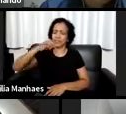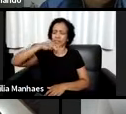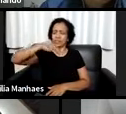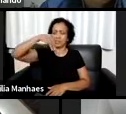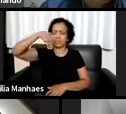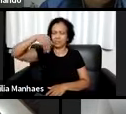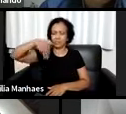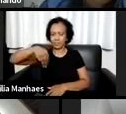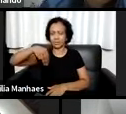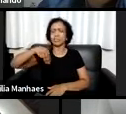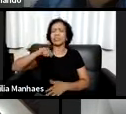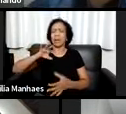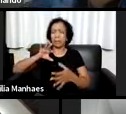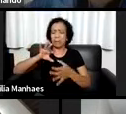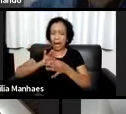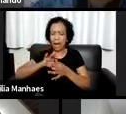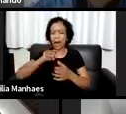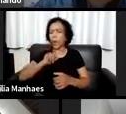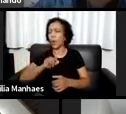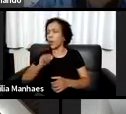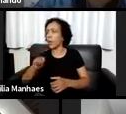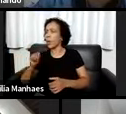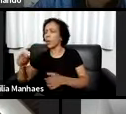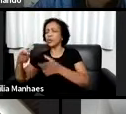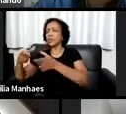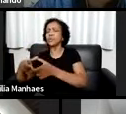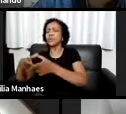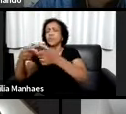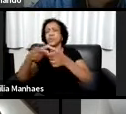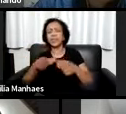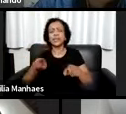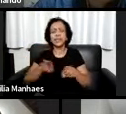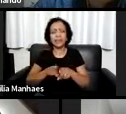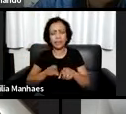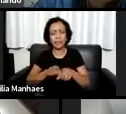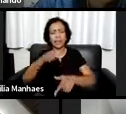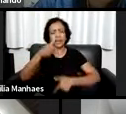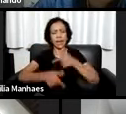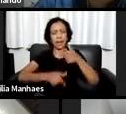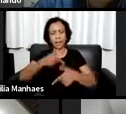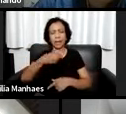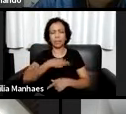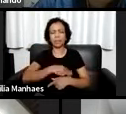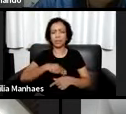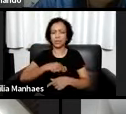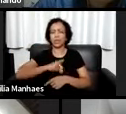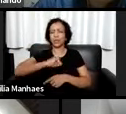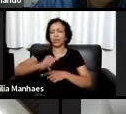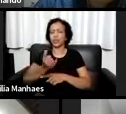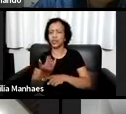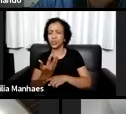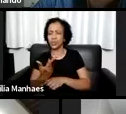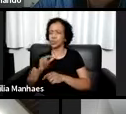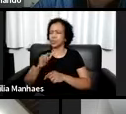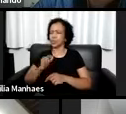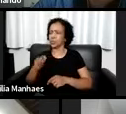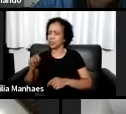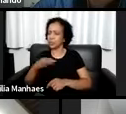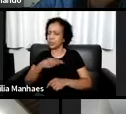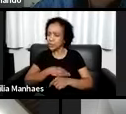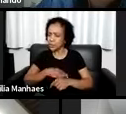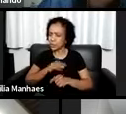juntas missionárias estão trabalhando para levar a tua palavra, ó Deus, a corações distantes em todos os